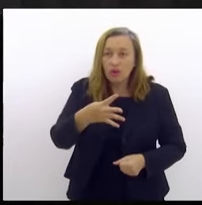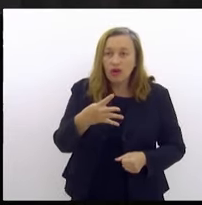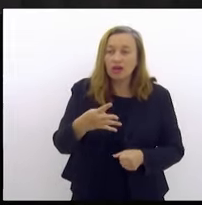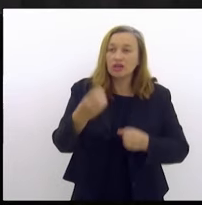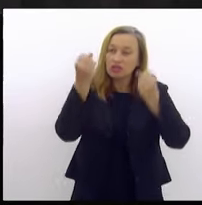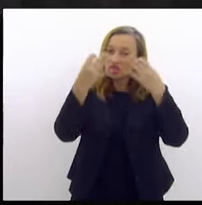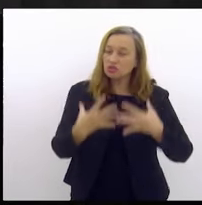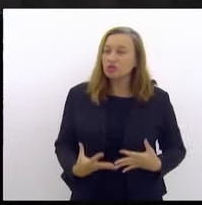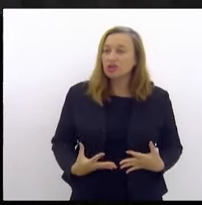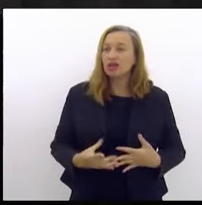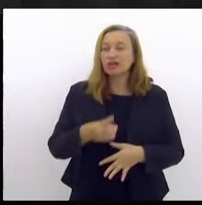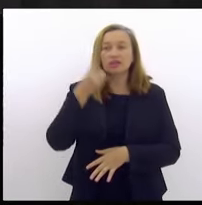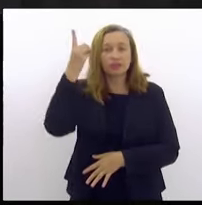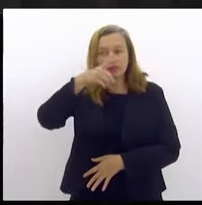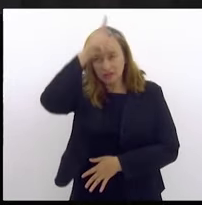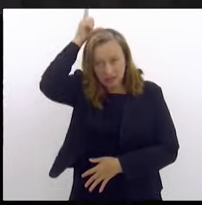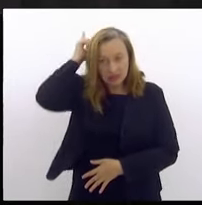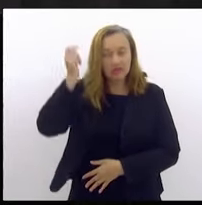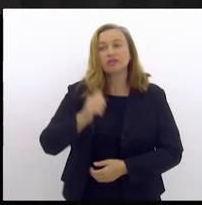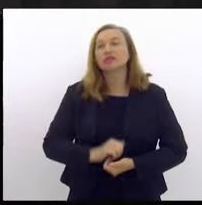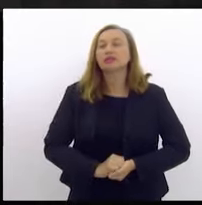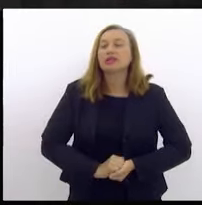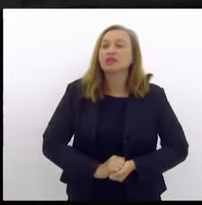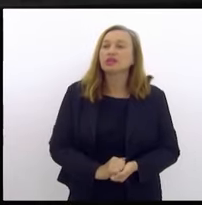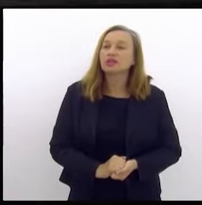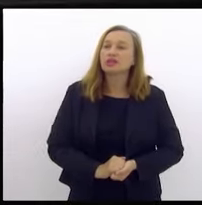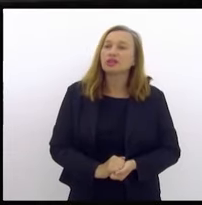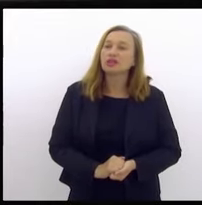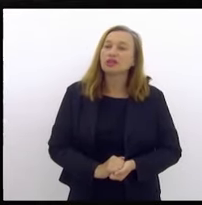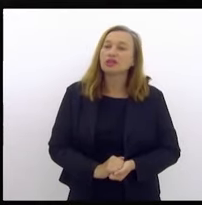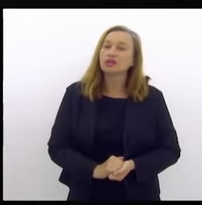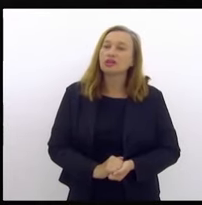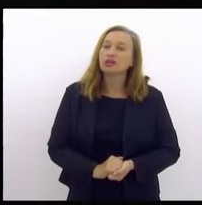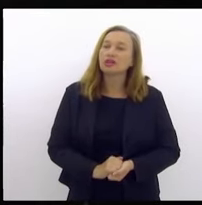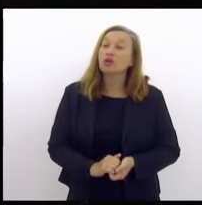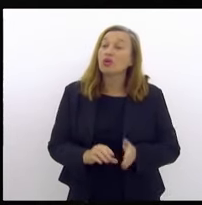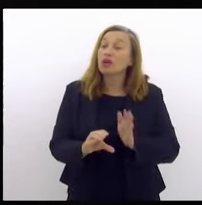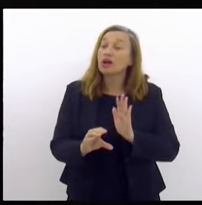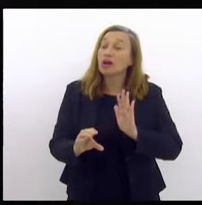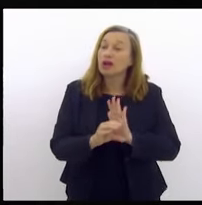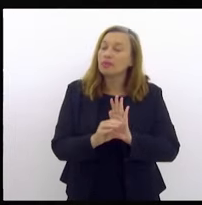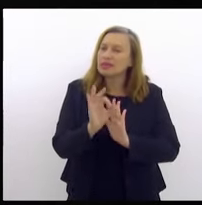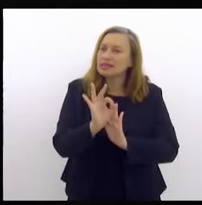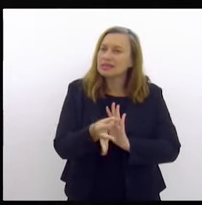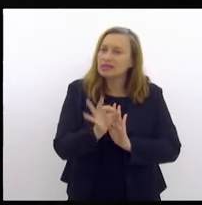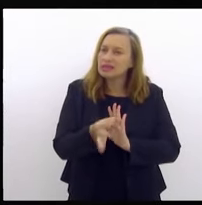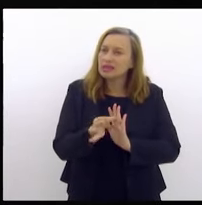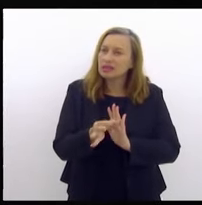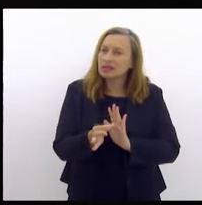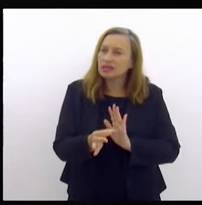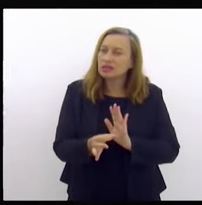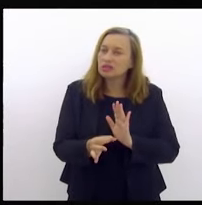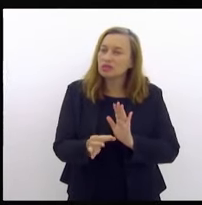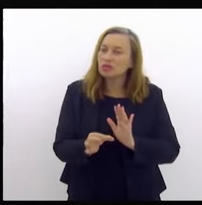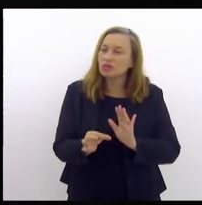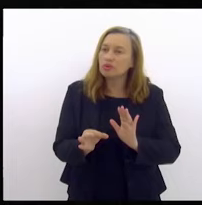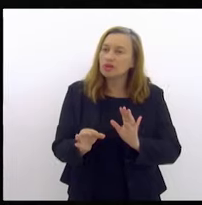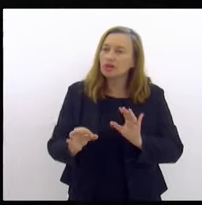aqui com muita clareza, é de 1964, que diz com um capítulo específico sobre a fusão dos estados.